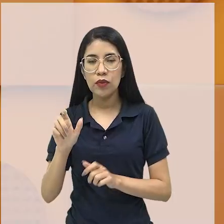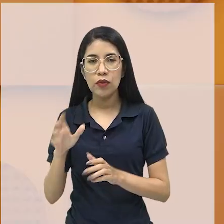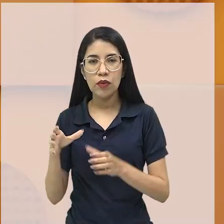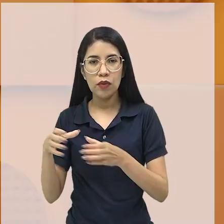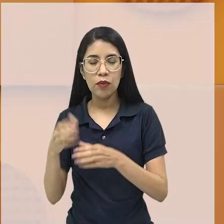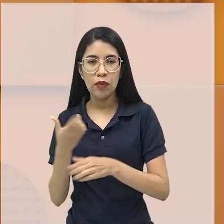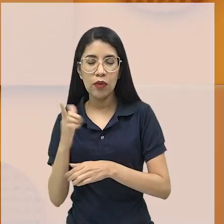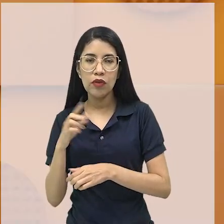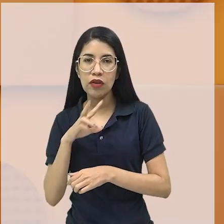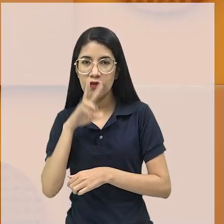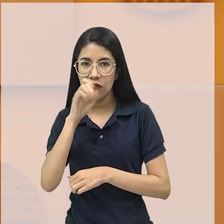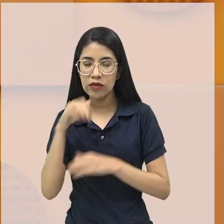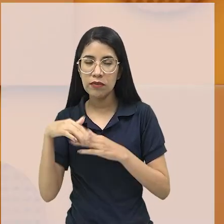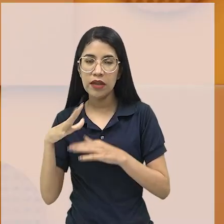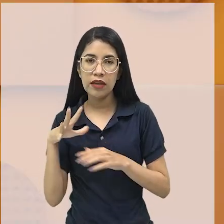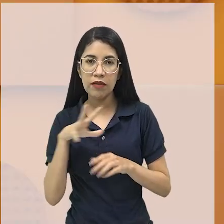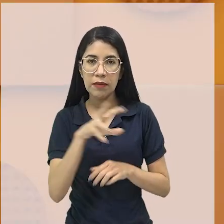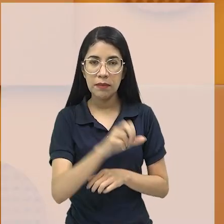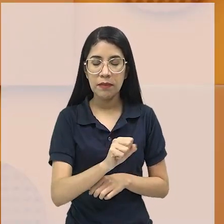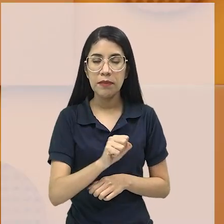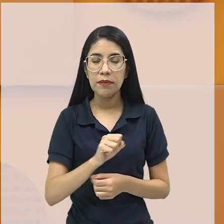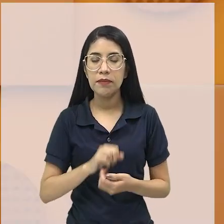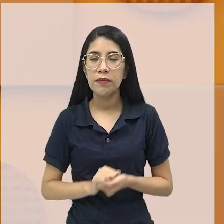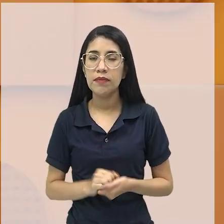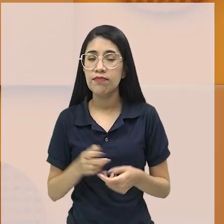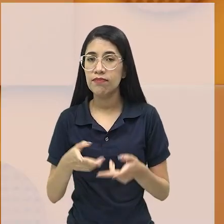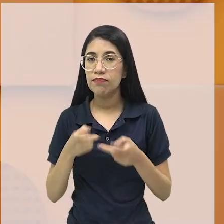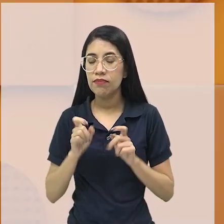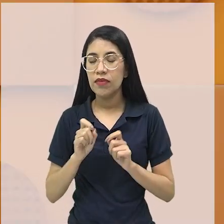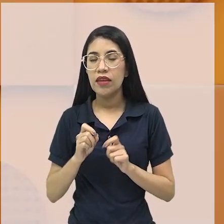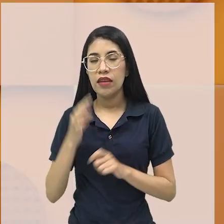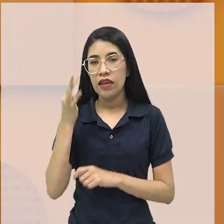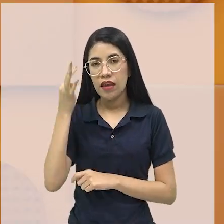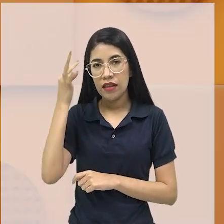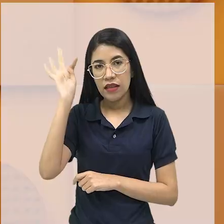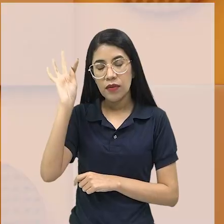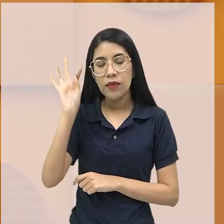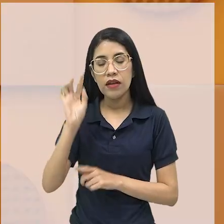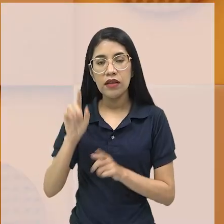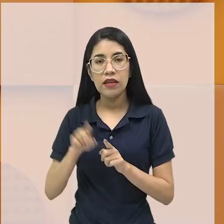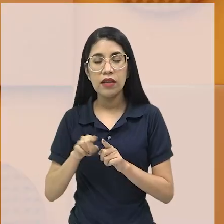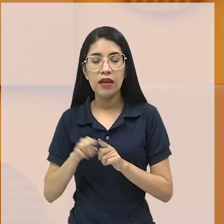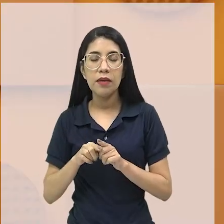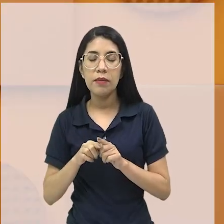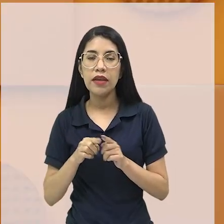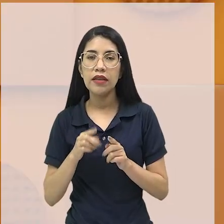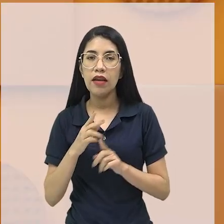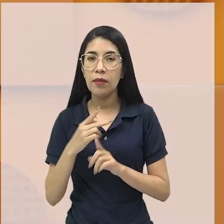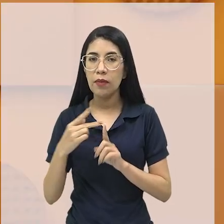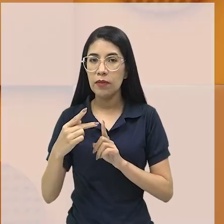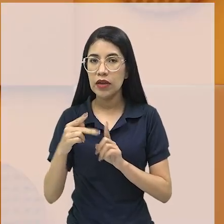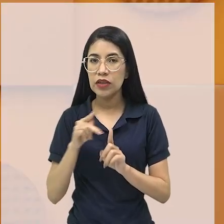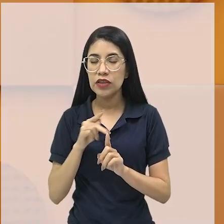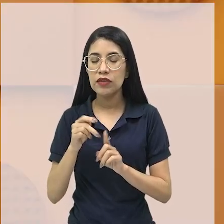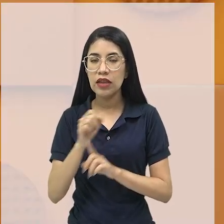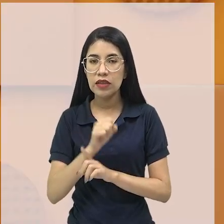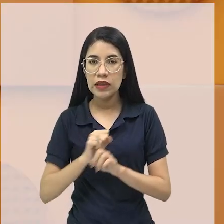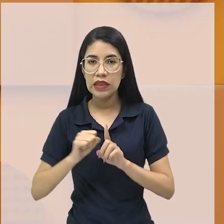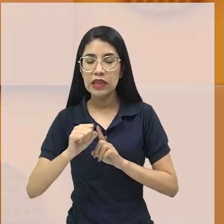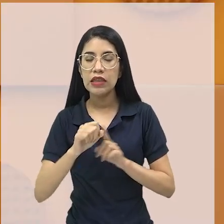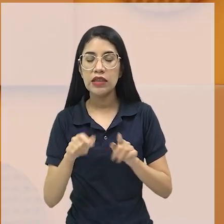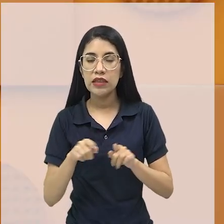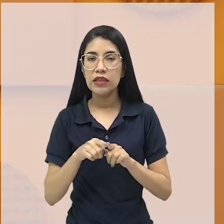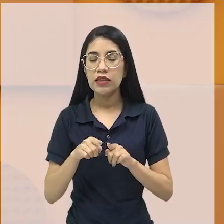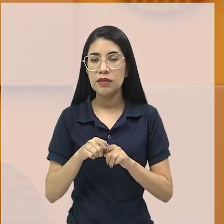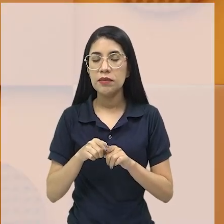mais eficientes, né? Então percebam que essas teorias de espécies vão ser levadas sob a perspectiva social.